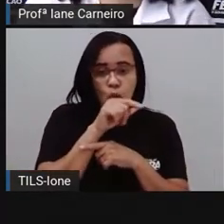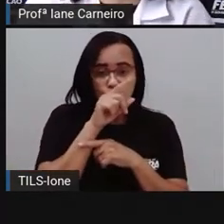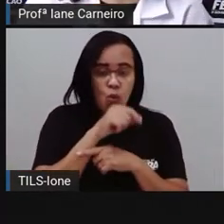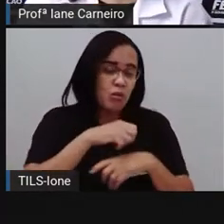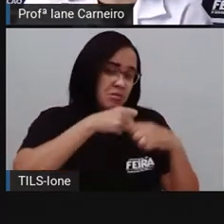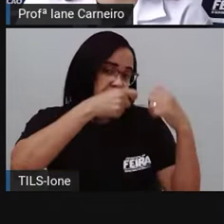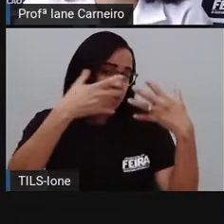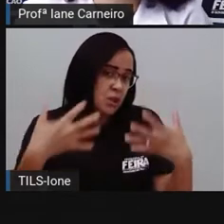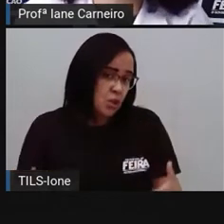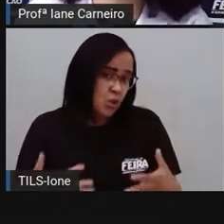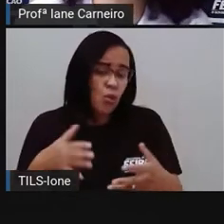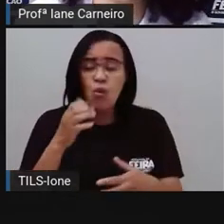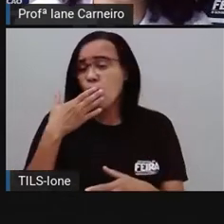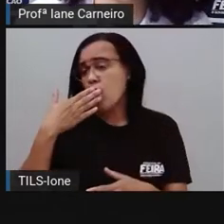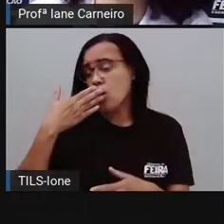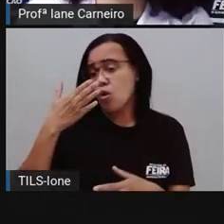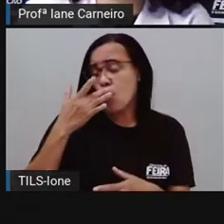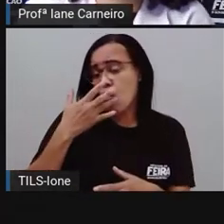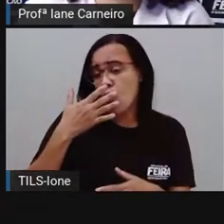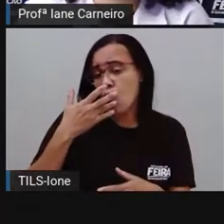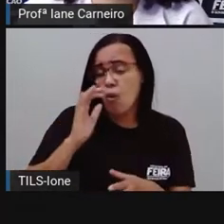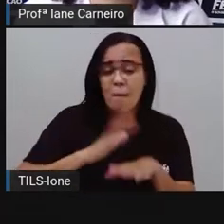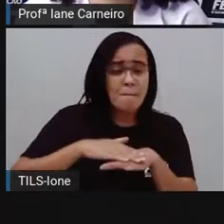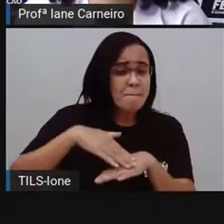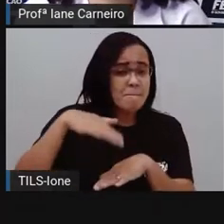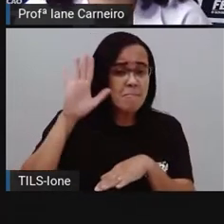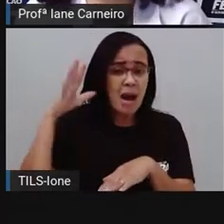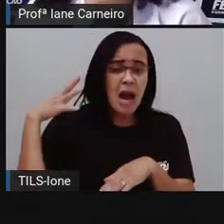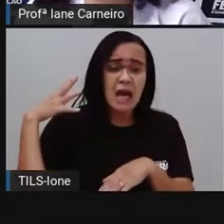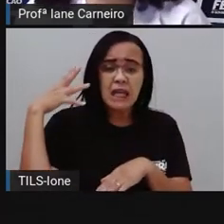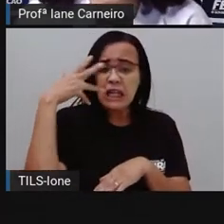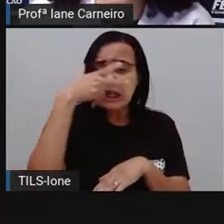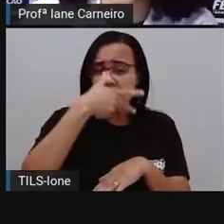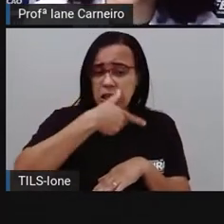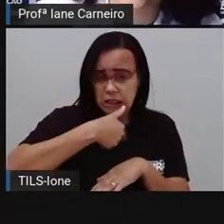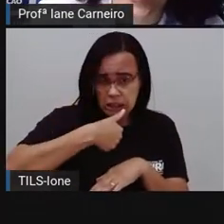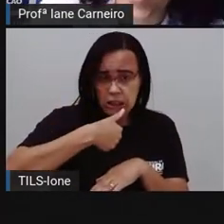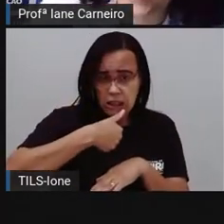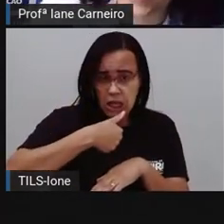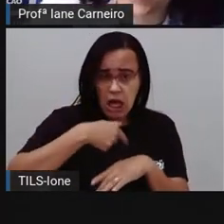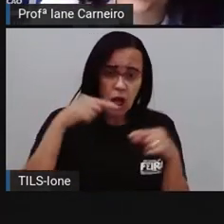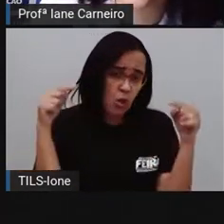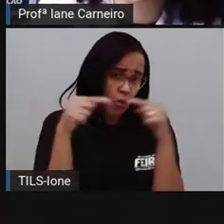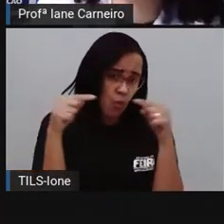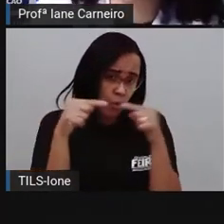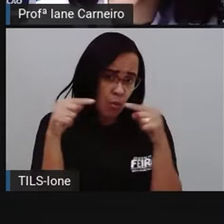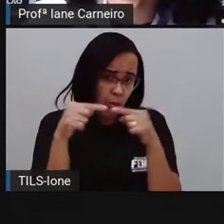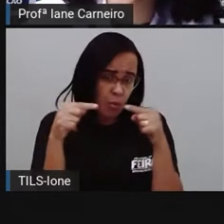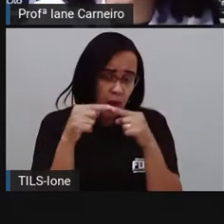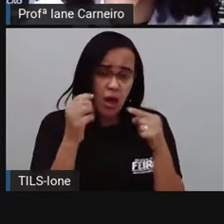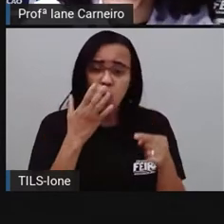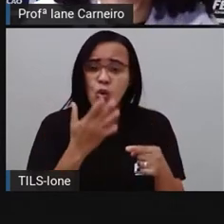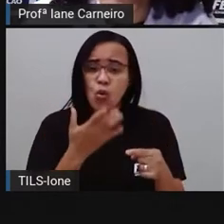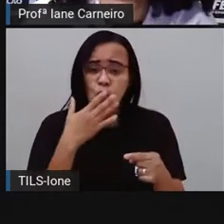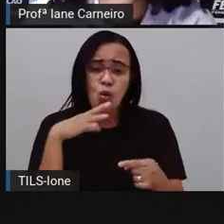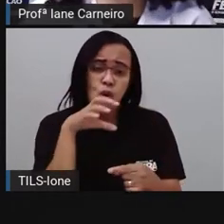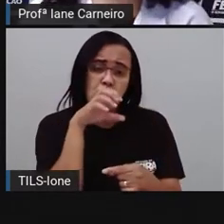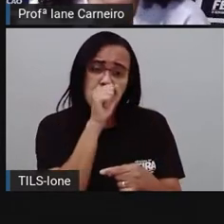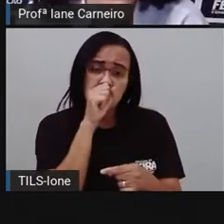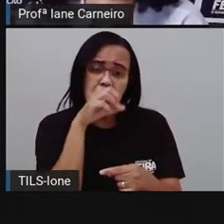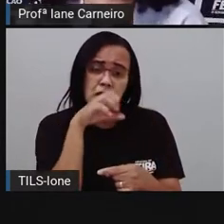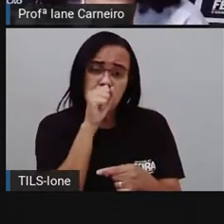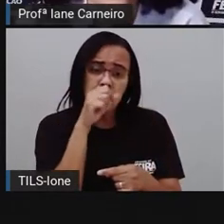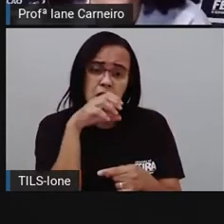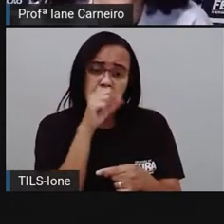cor mais linda do mundo era a cor alaranjada, cor de laranja